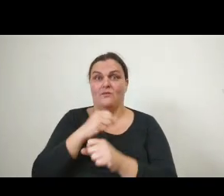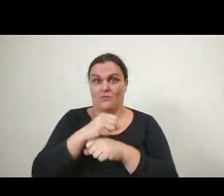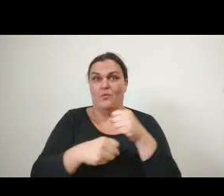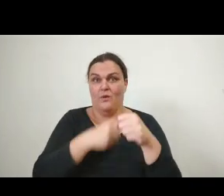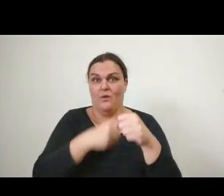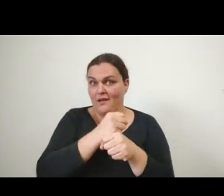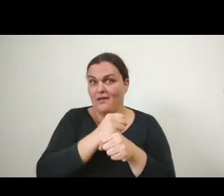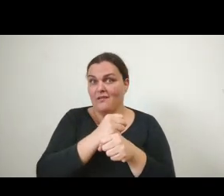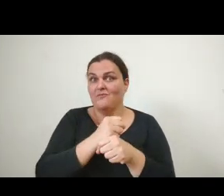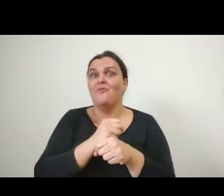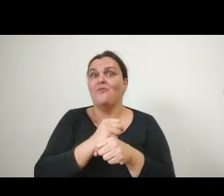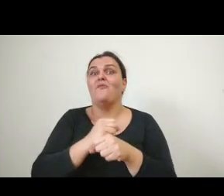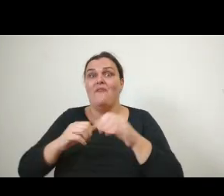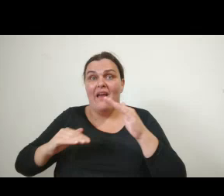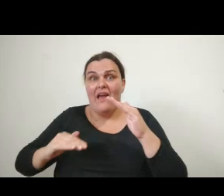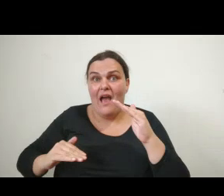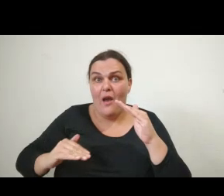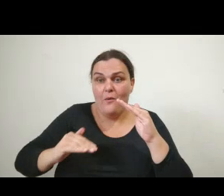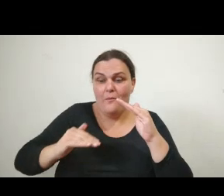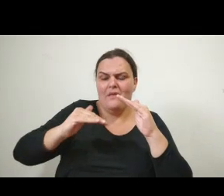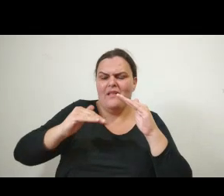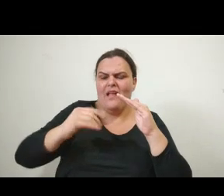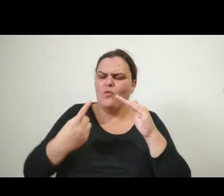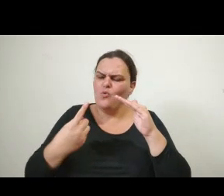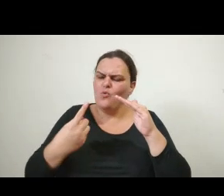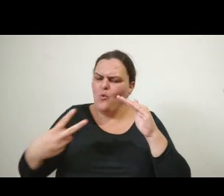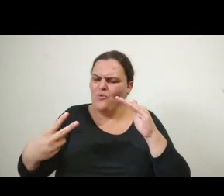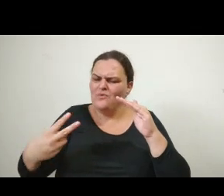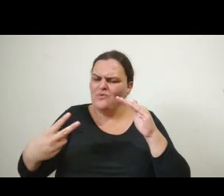Né, esse aumento já vem ocorrendo, inclusive, né,